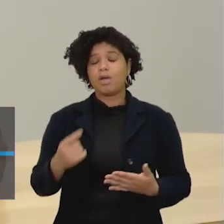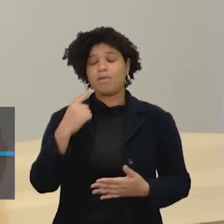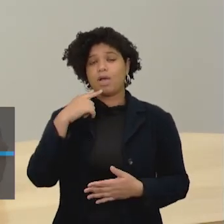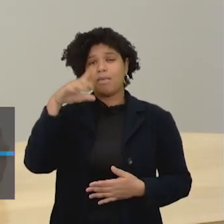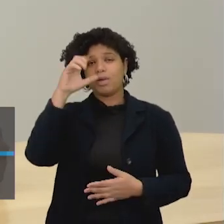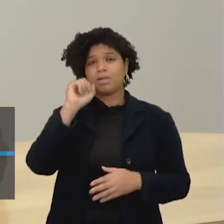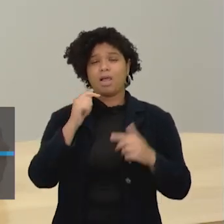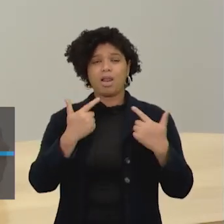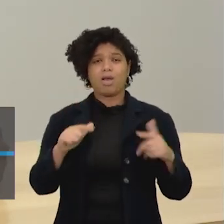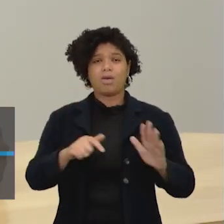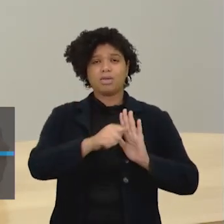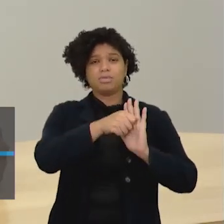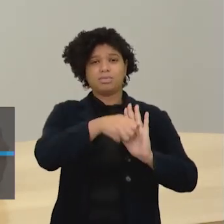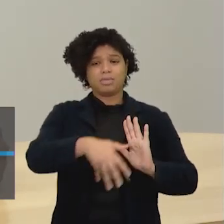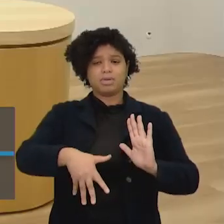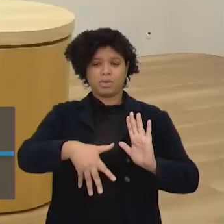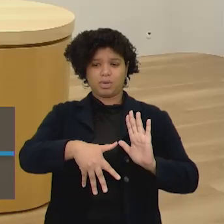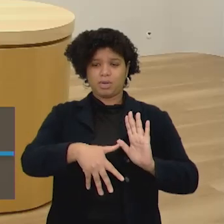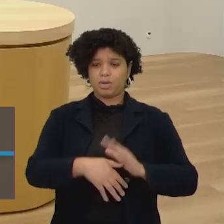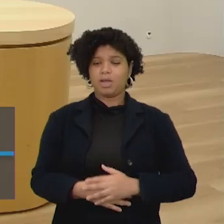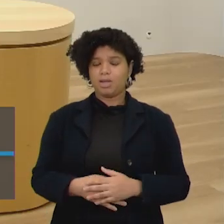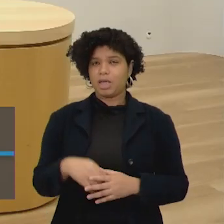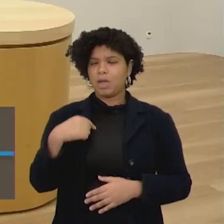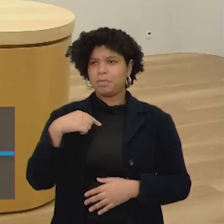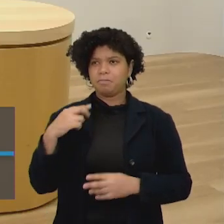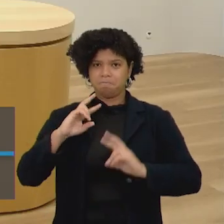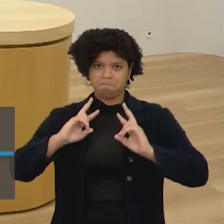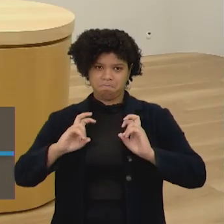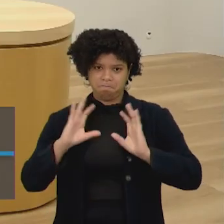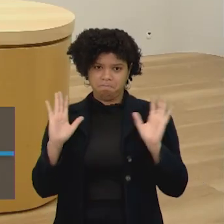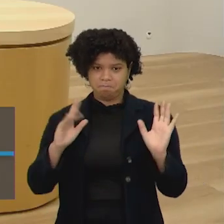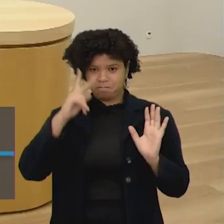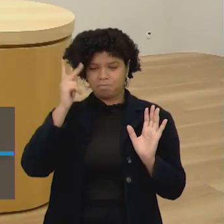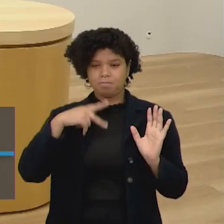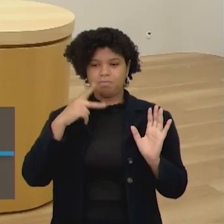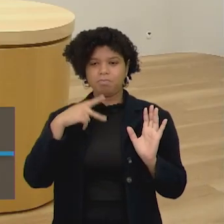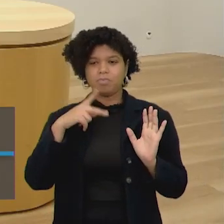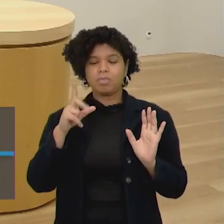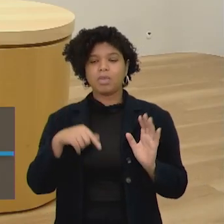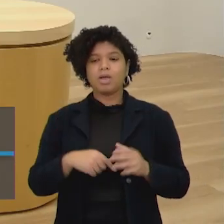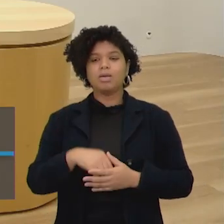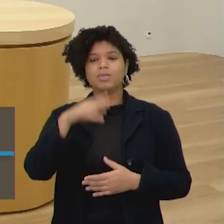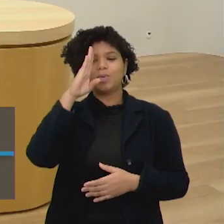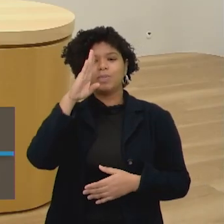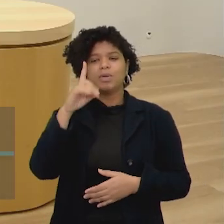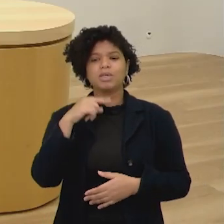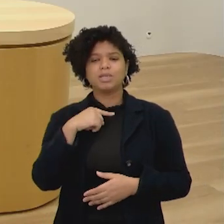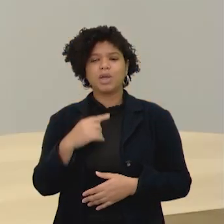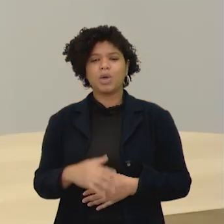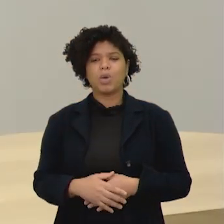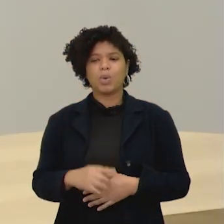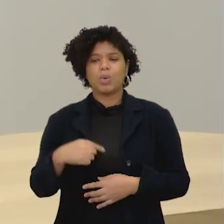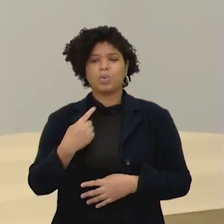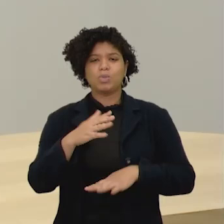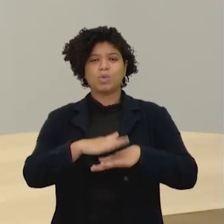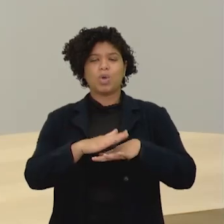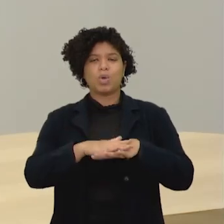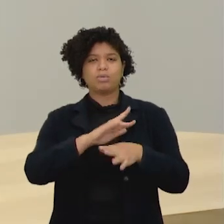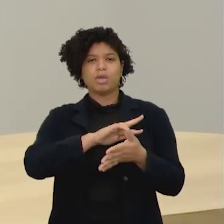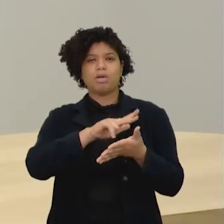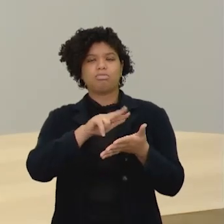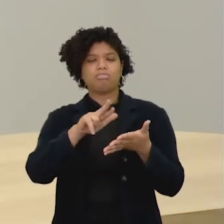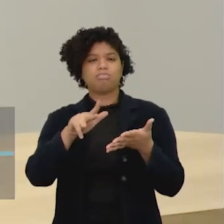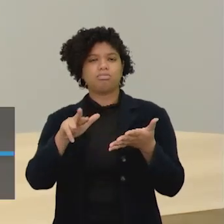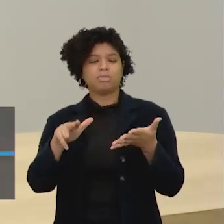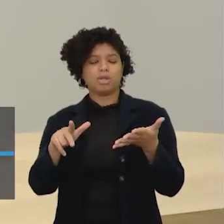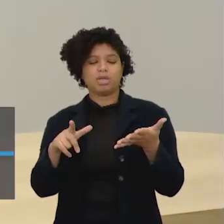muito importante, porque eu percebi, Pro, e aí pode ser uma percepção só minha, que é uma das figuras de linguagem menos trabalhada,